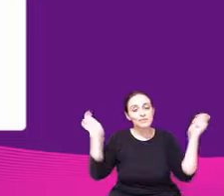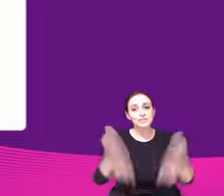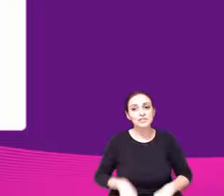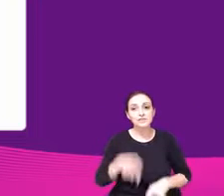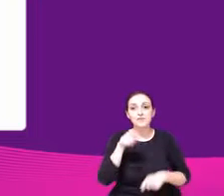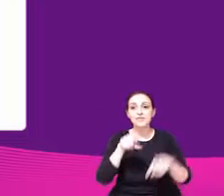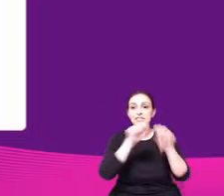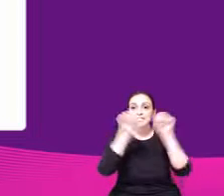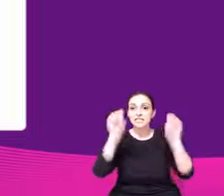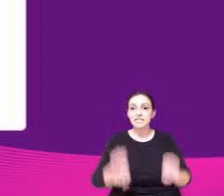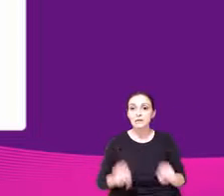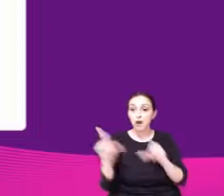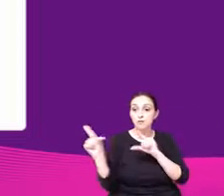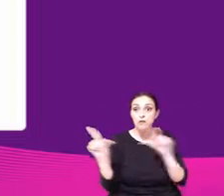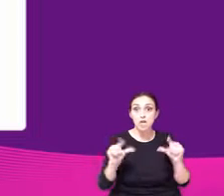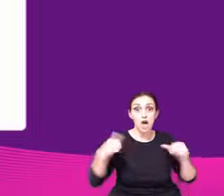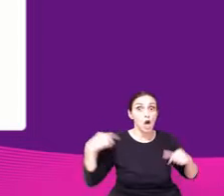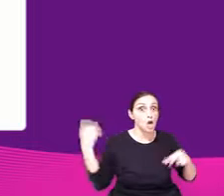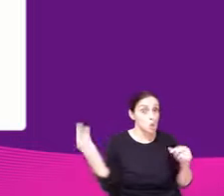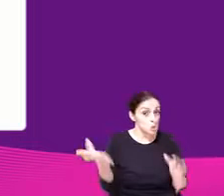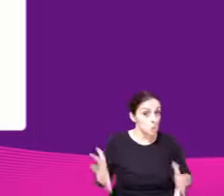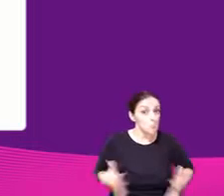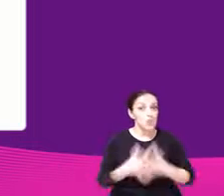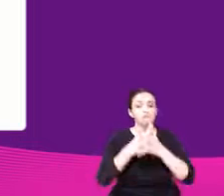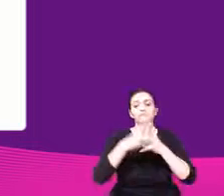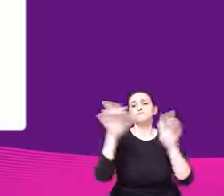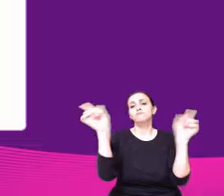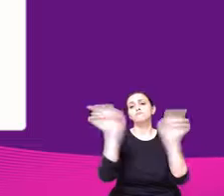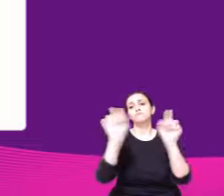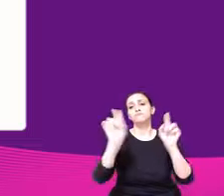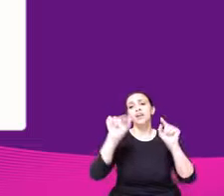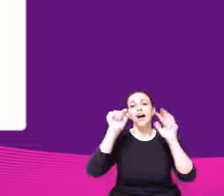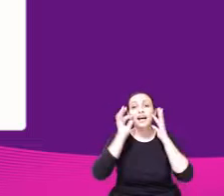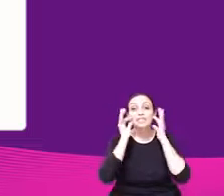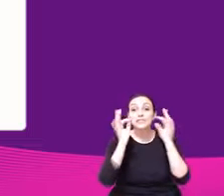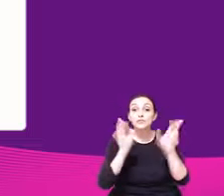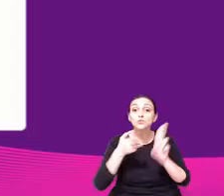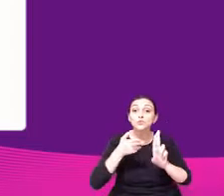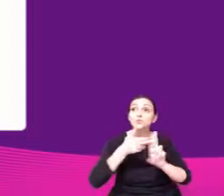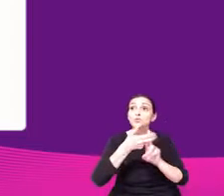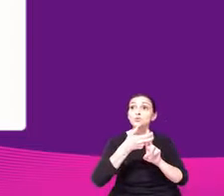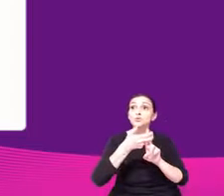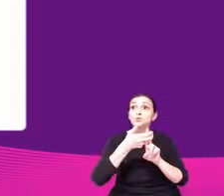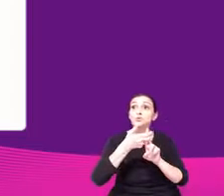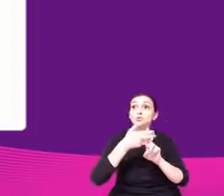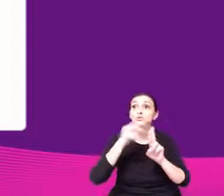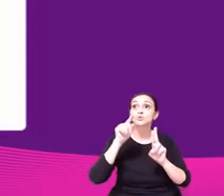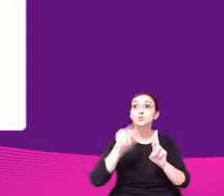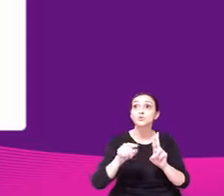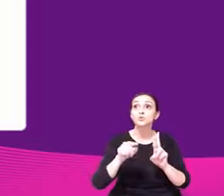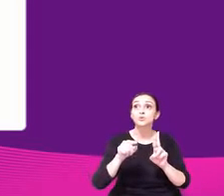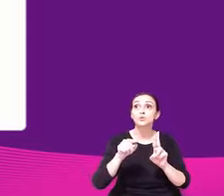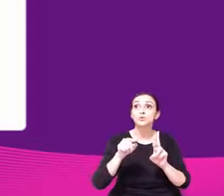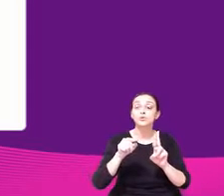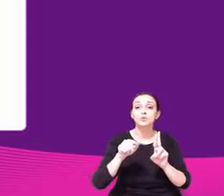de baixa complexidade, né, como, por exemplo, na atenção primária do SUS e de outras, e de medicina suplementar